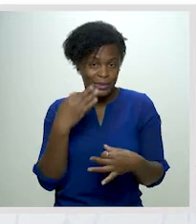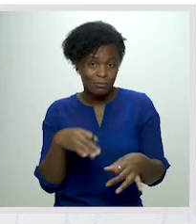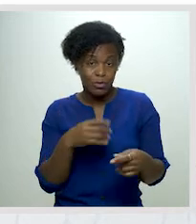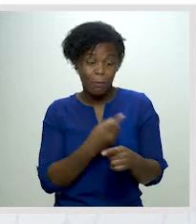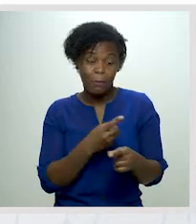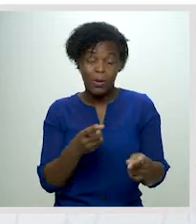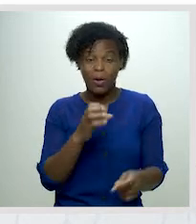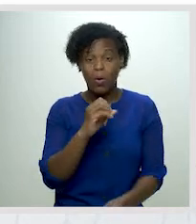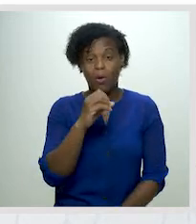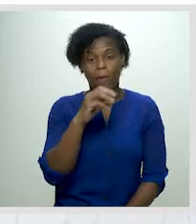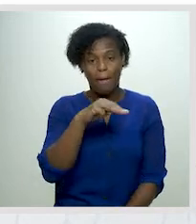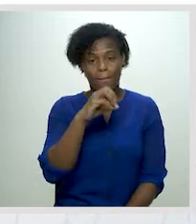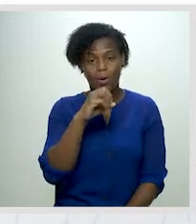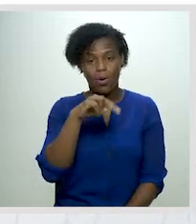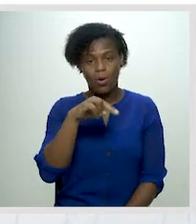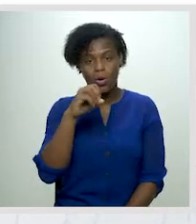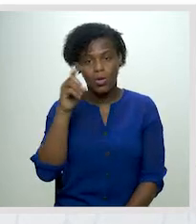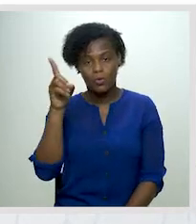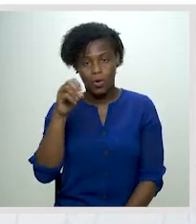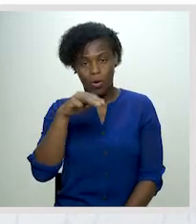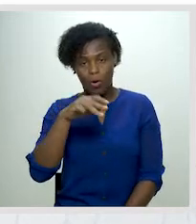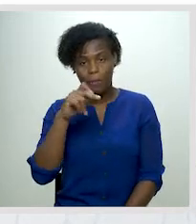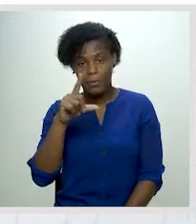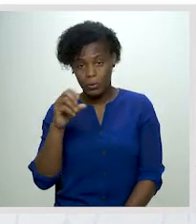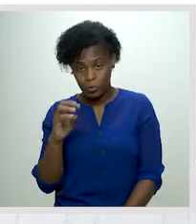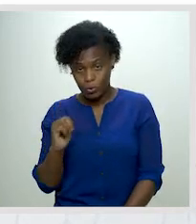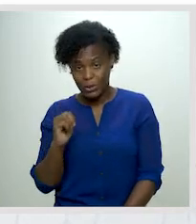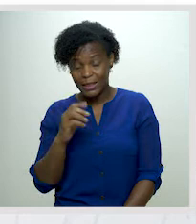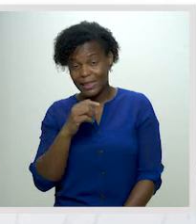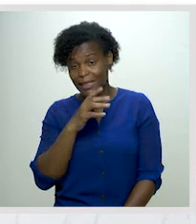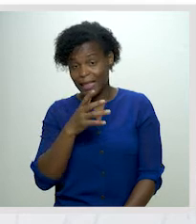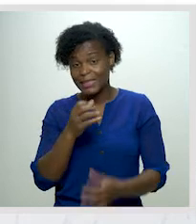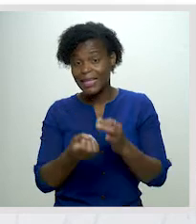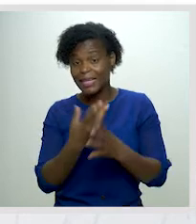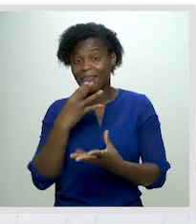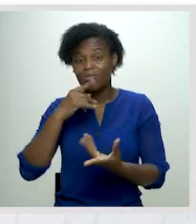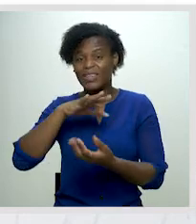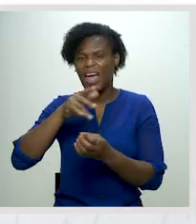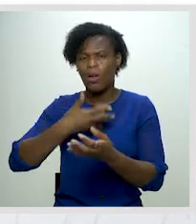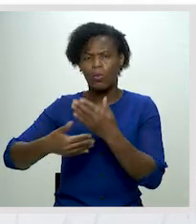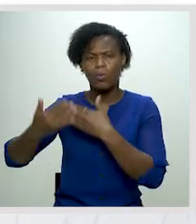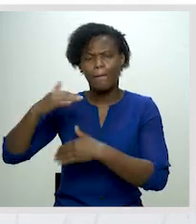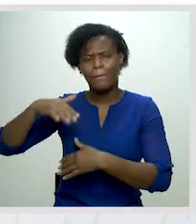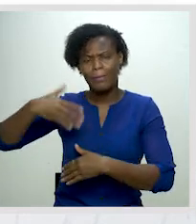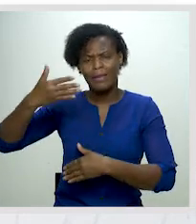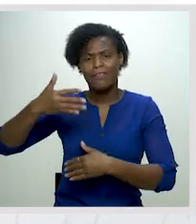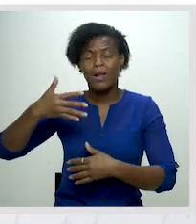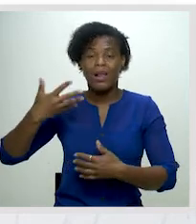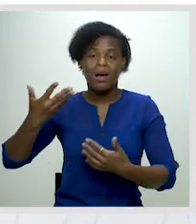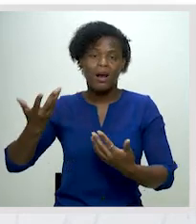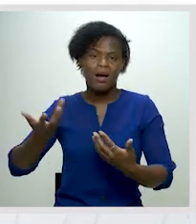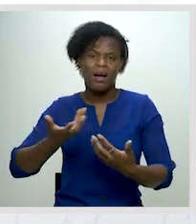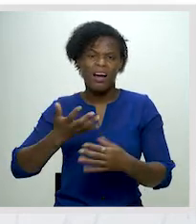Os monômeros, segundo Oparin e Haldane, os monômeros teriam surgido na Terra primitiva, no